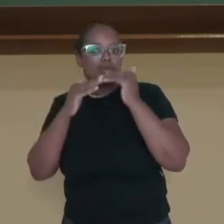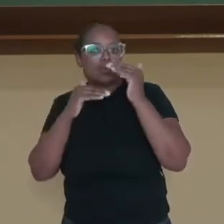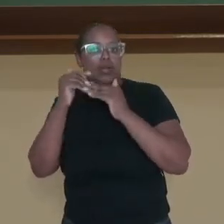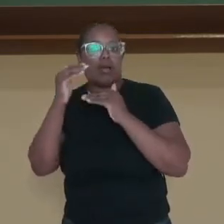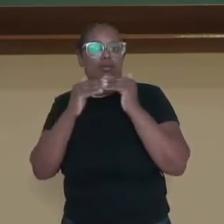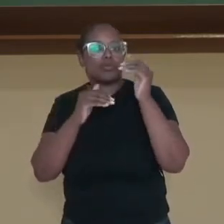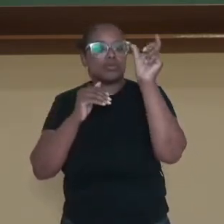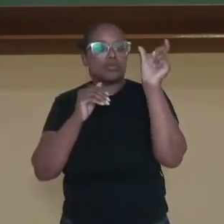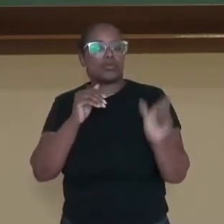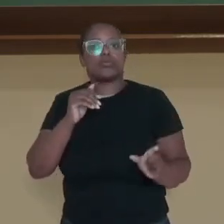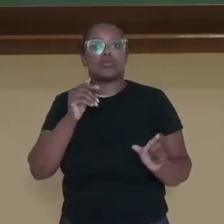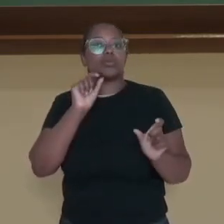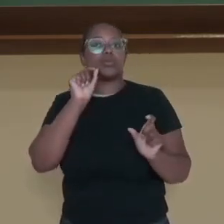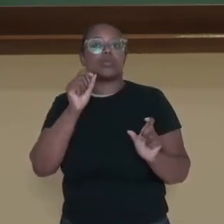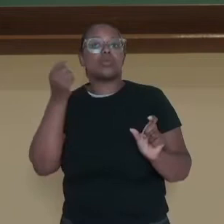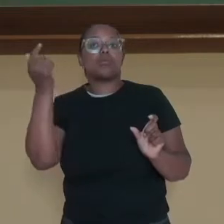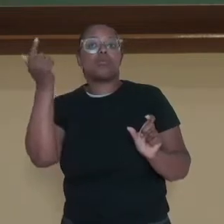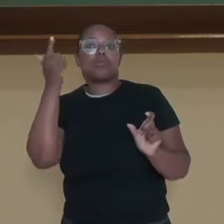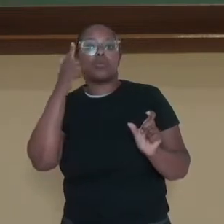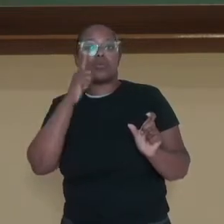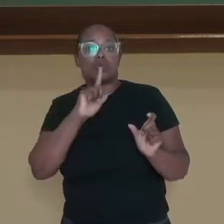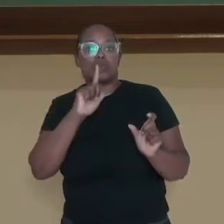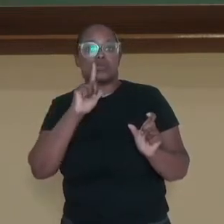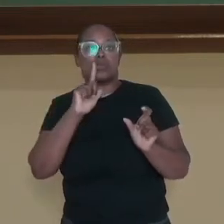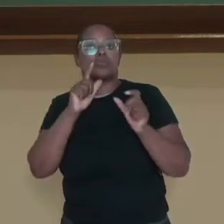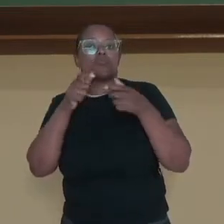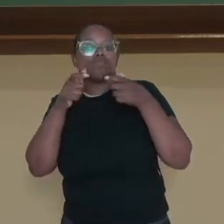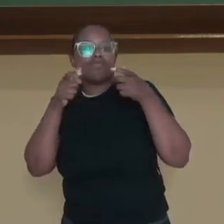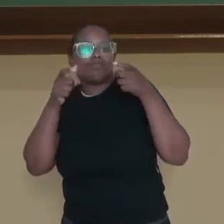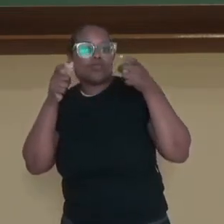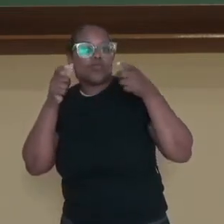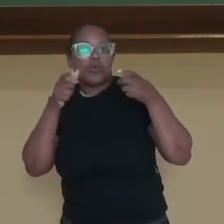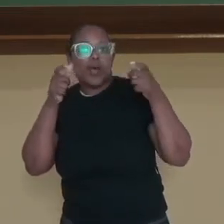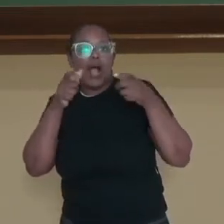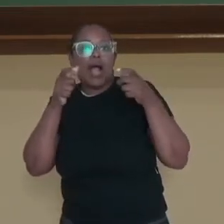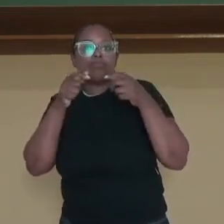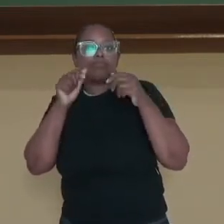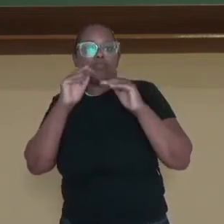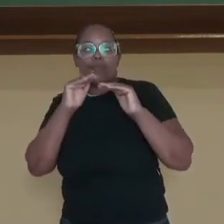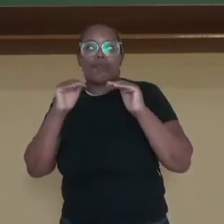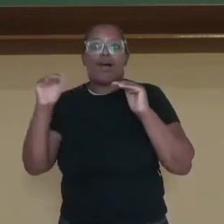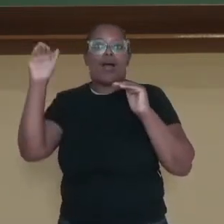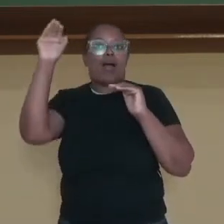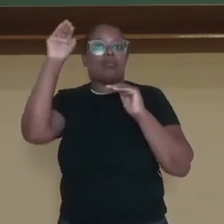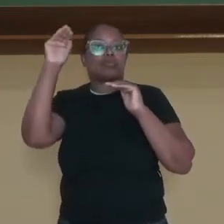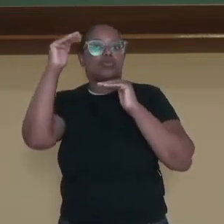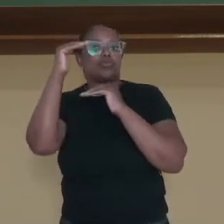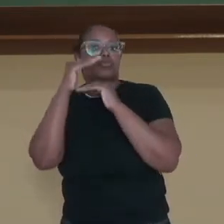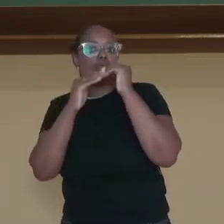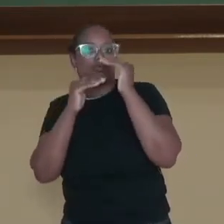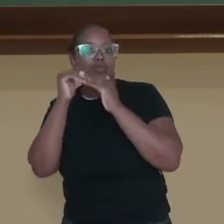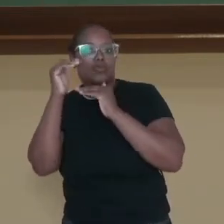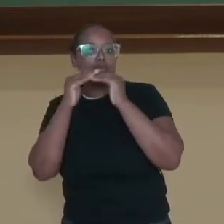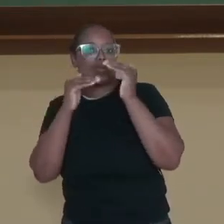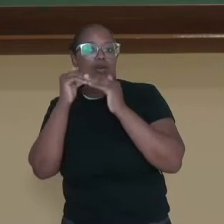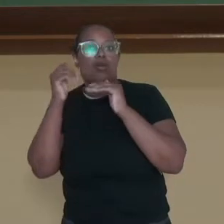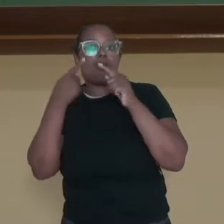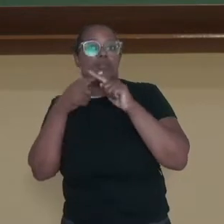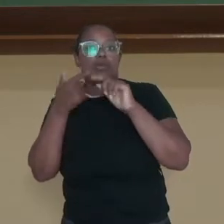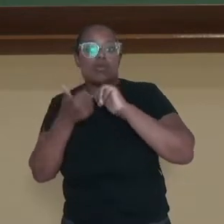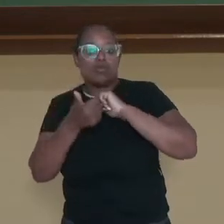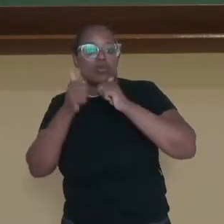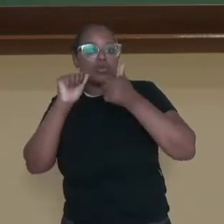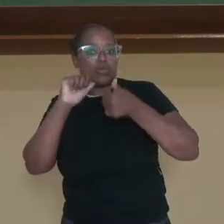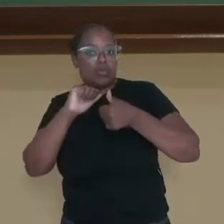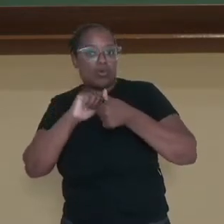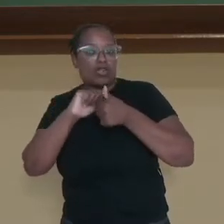que alcançaram assim um status de atividade esportiva. O jogo não precisa